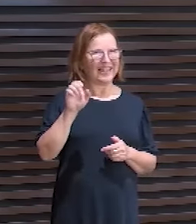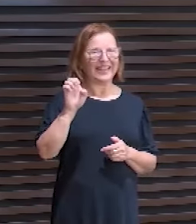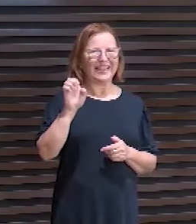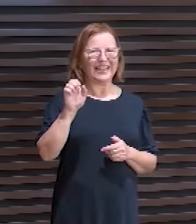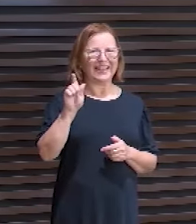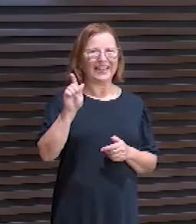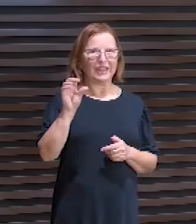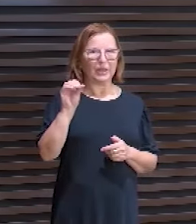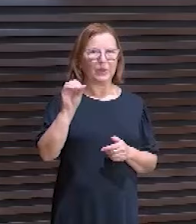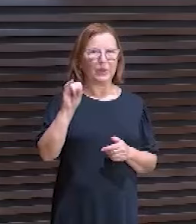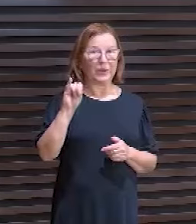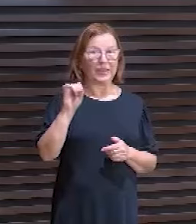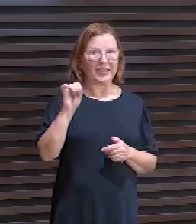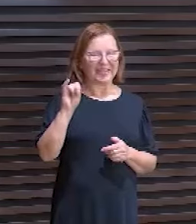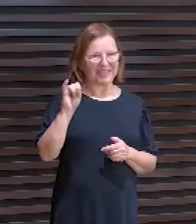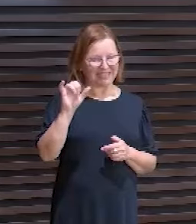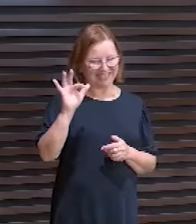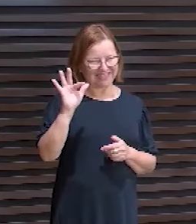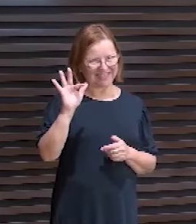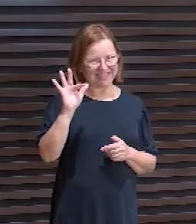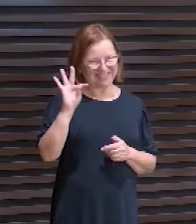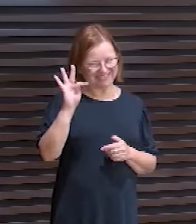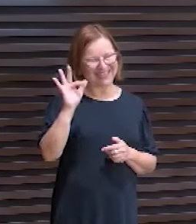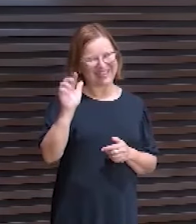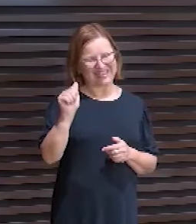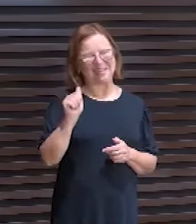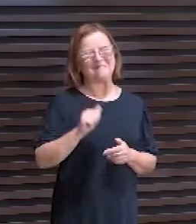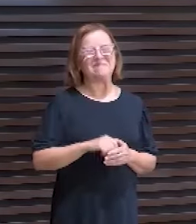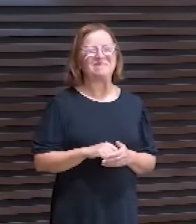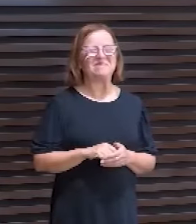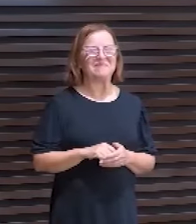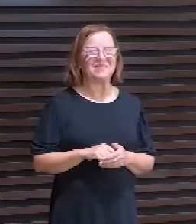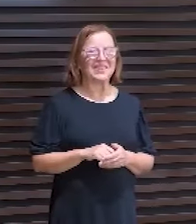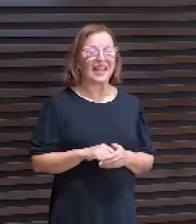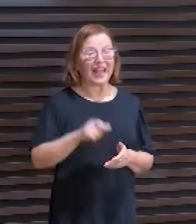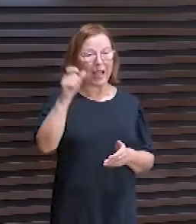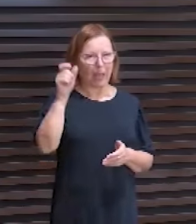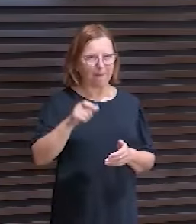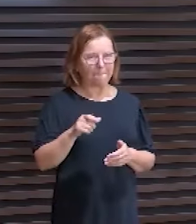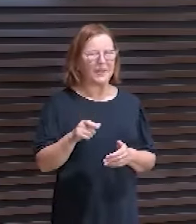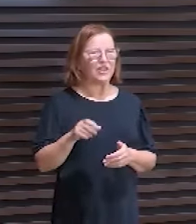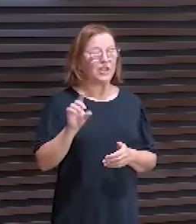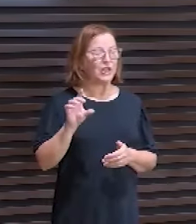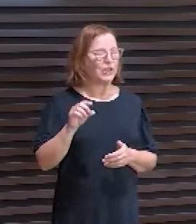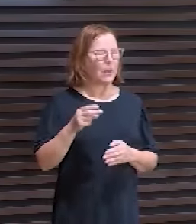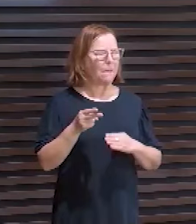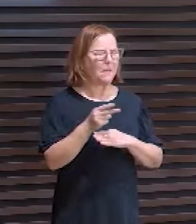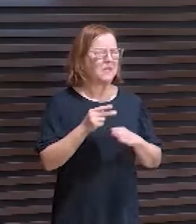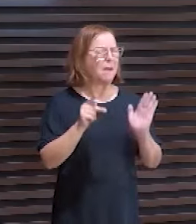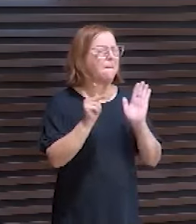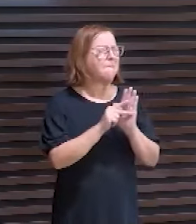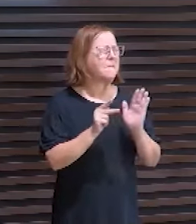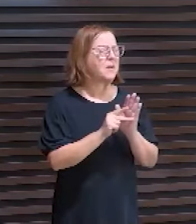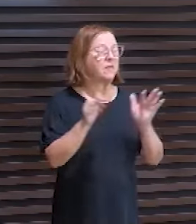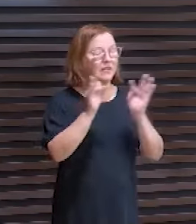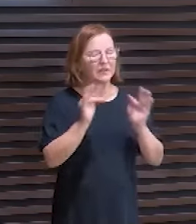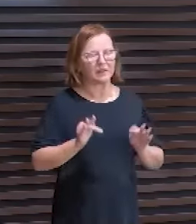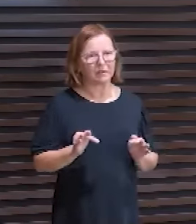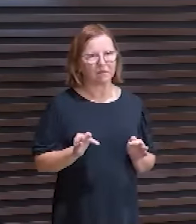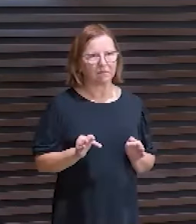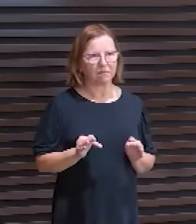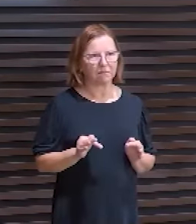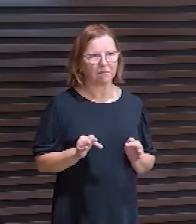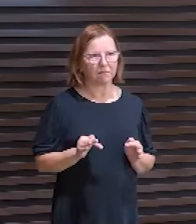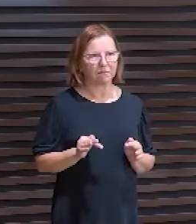que busca a própria felicidade sem pensar no outro como que pode gente existir um casamento onde